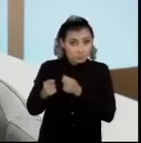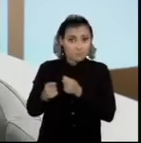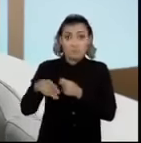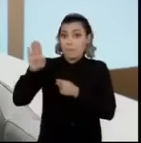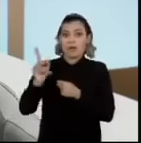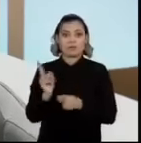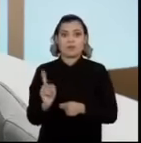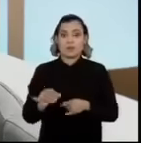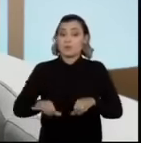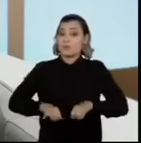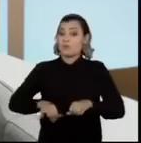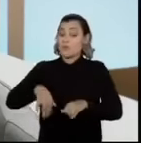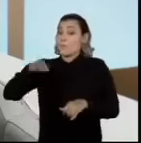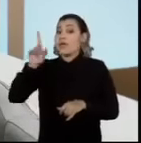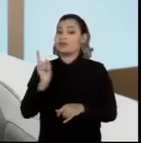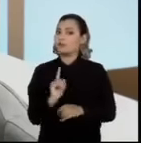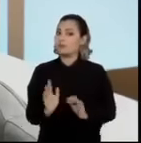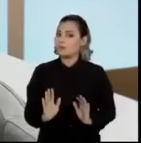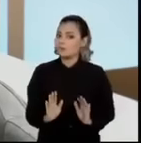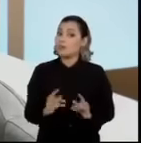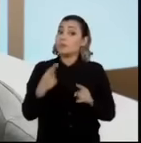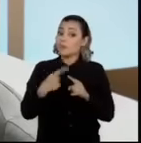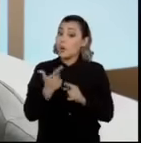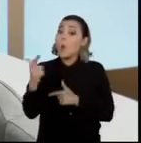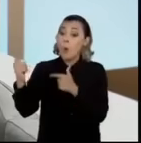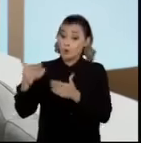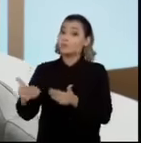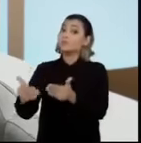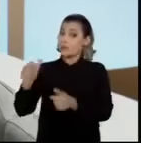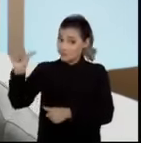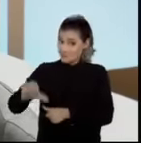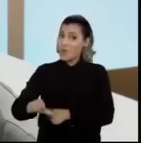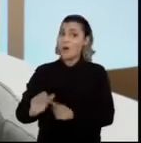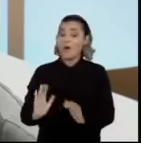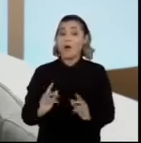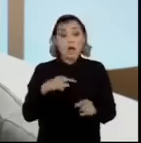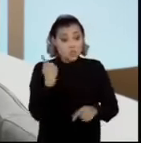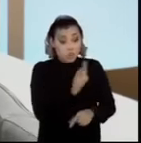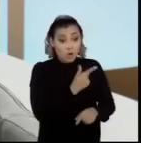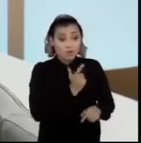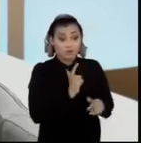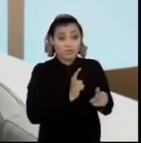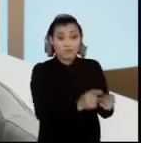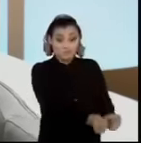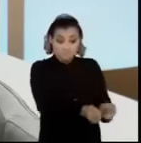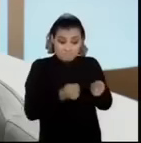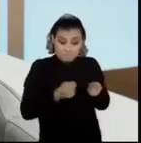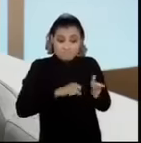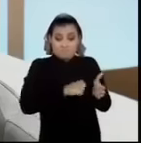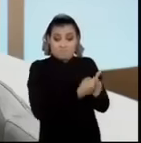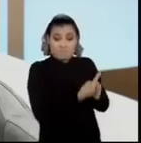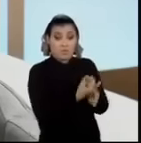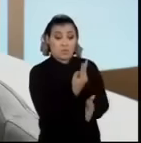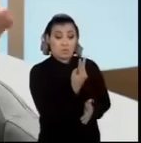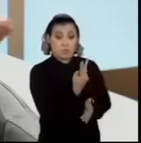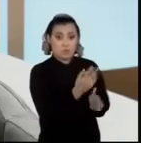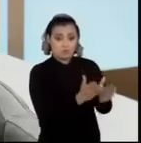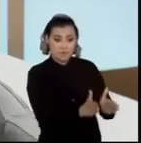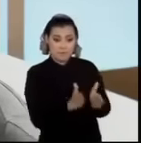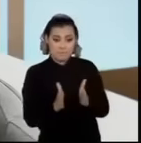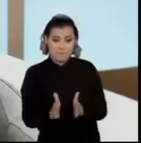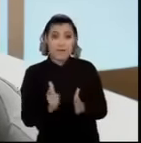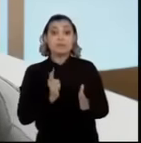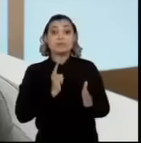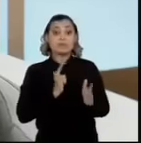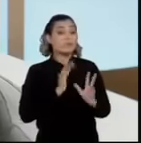cortes. O que nós procuramos fazer? Nós só tivemos contingenciamento na primeira leva de contingenciamento. Nas duas subsequentes, que atingiram